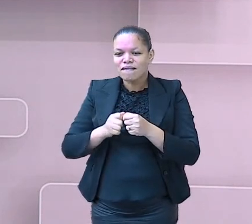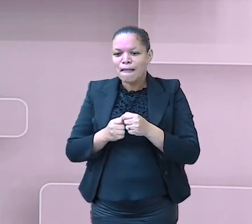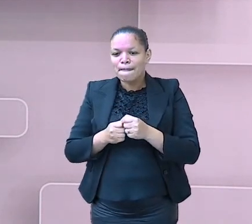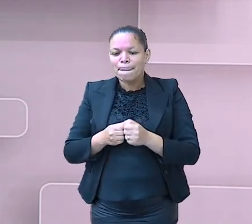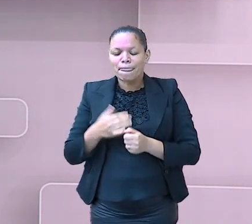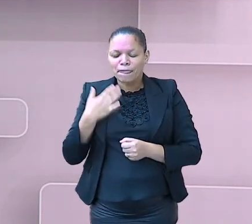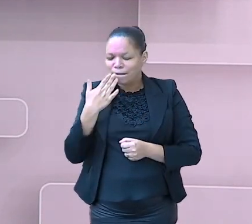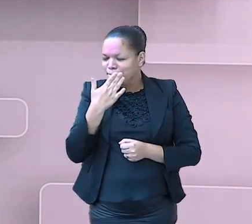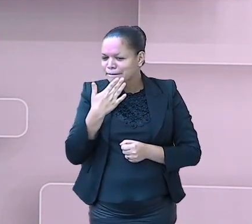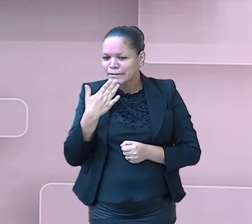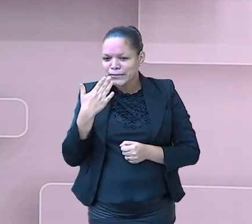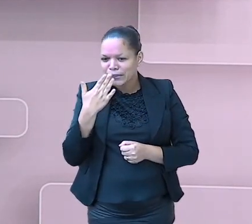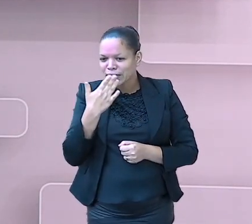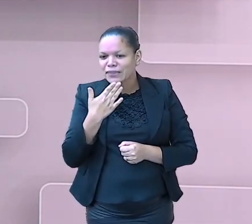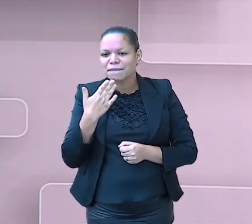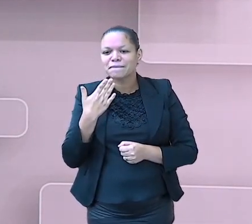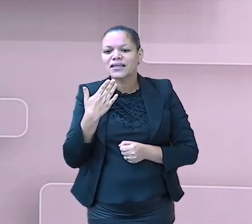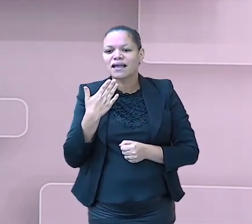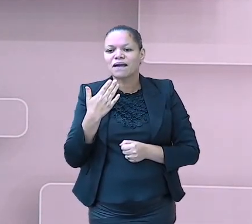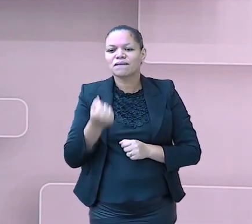mel.